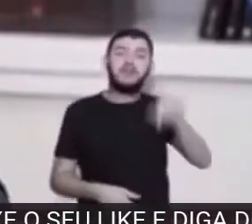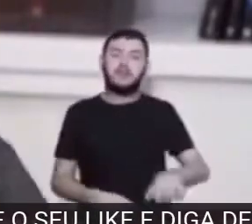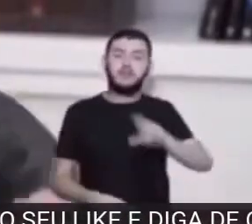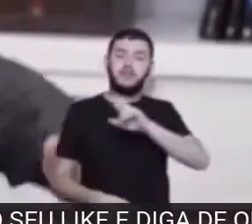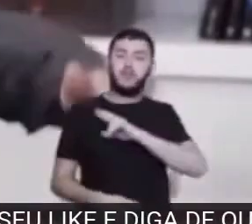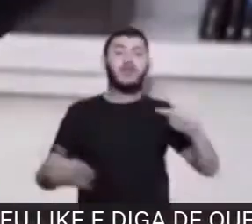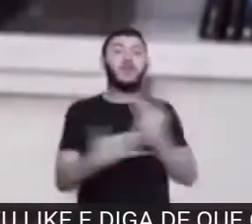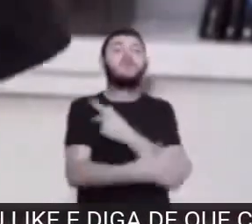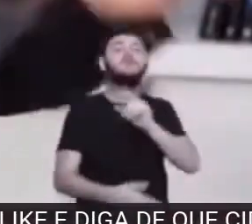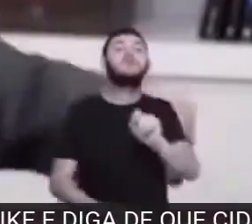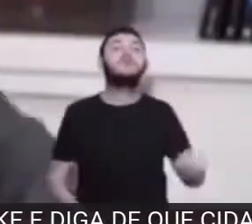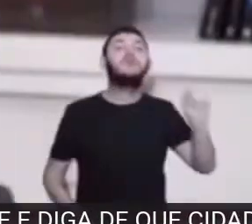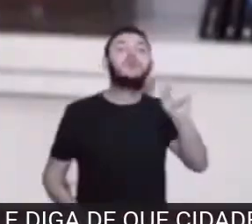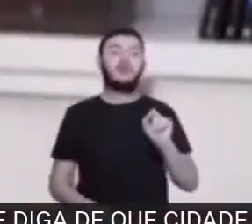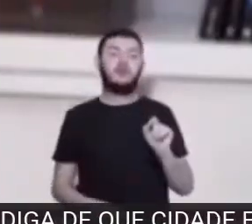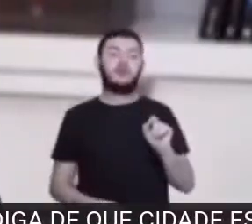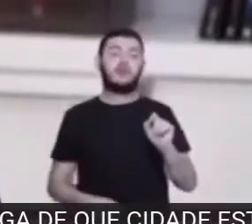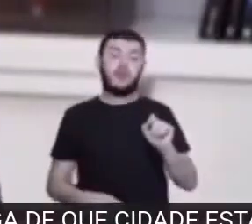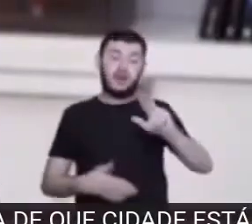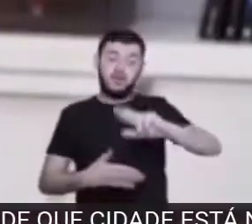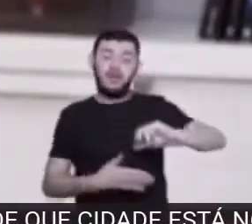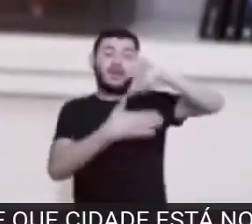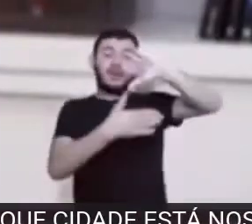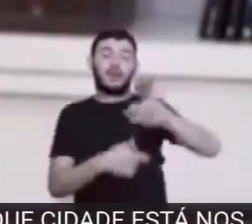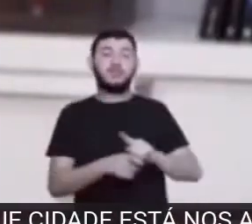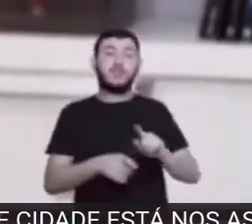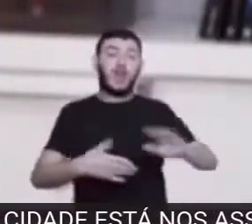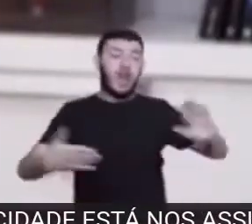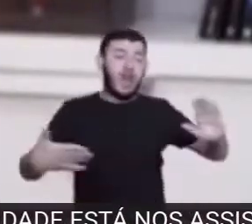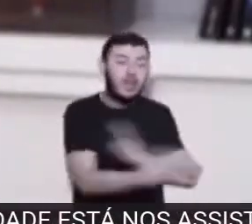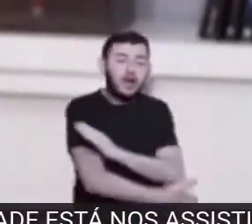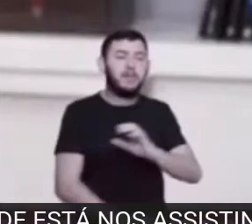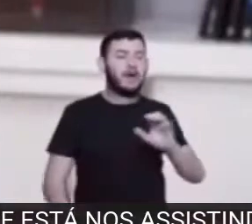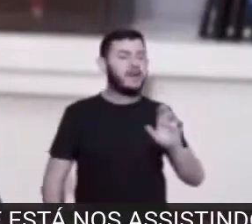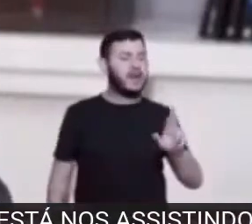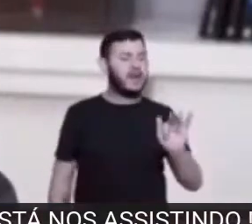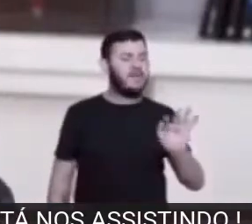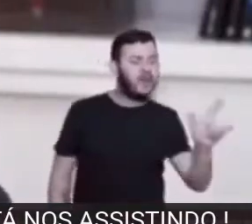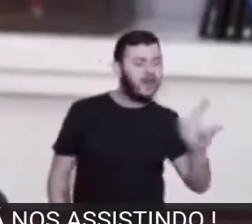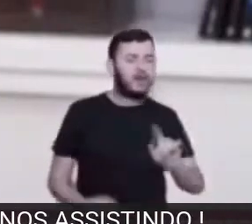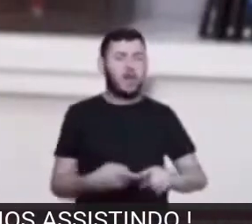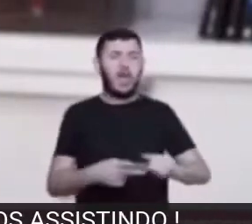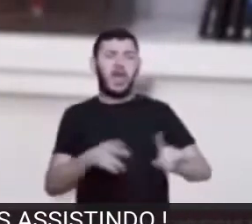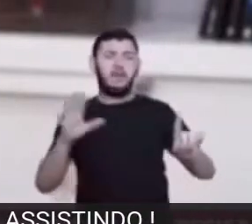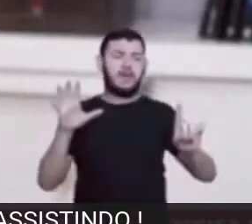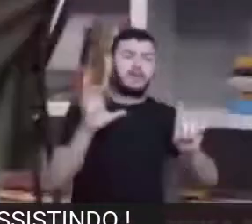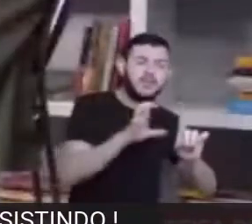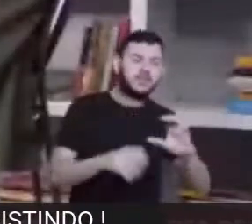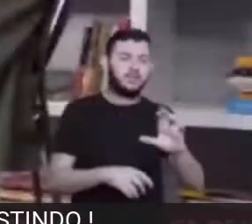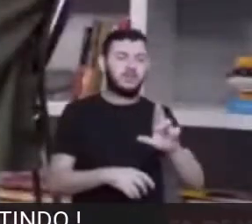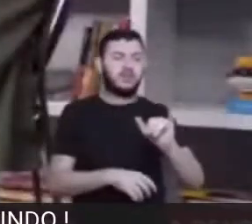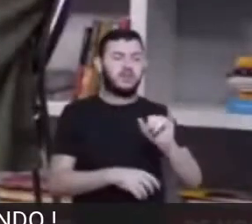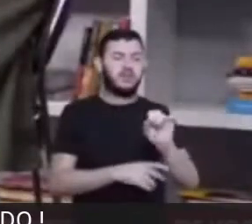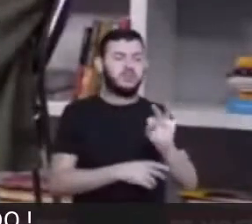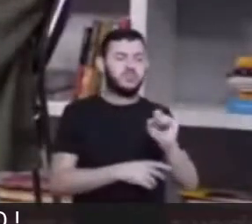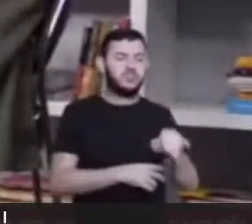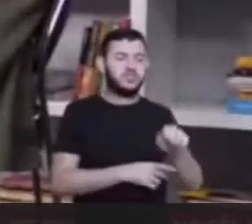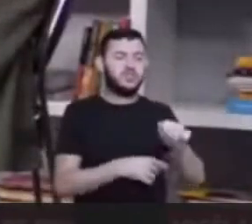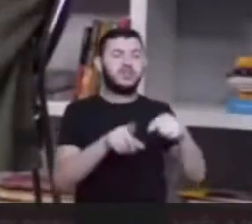do Rafael, sabe, pela perseguição à Cristina, agora sabe, ao Alberto Fernandes, pela derrubada do Evo